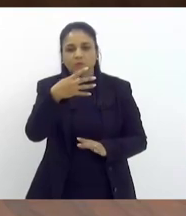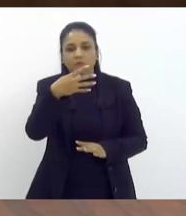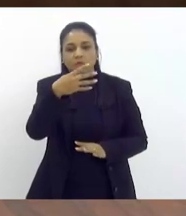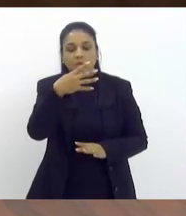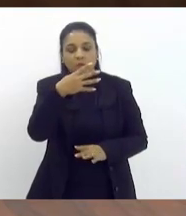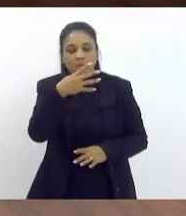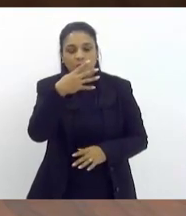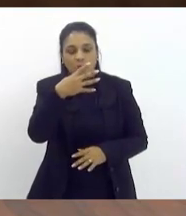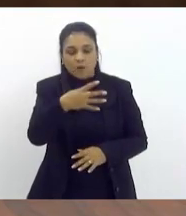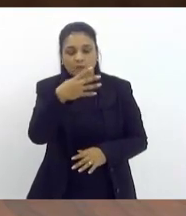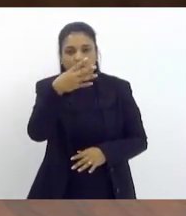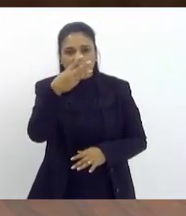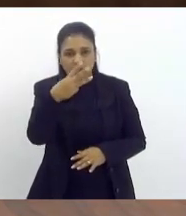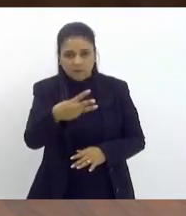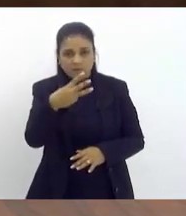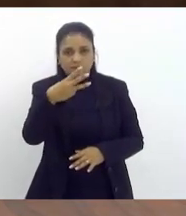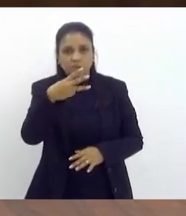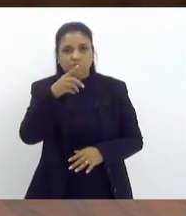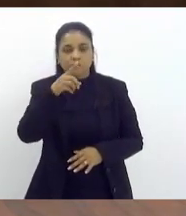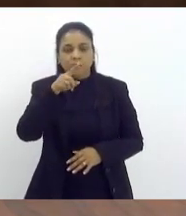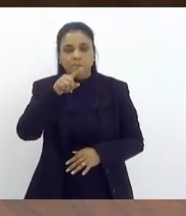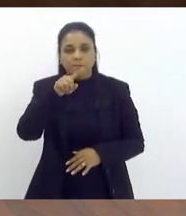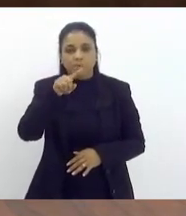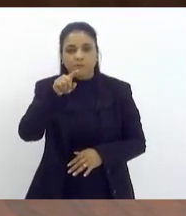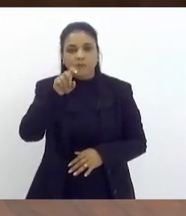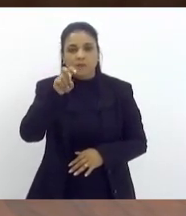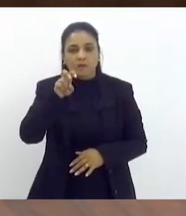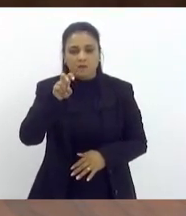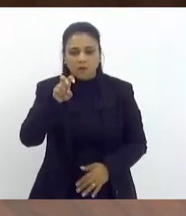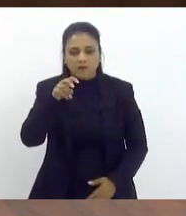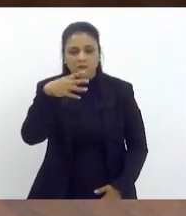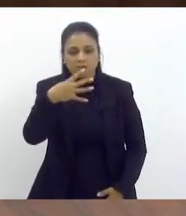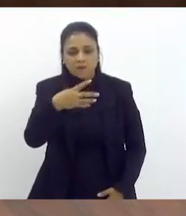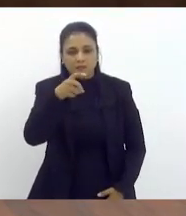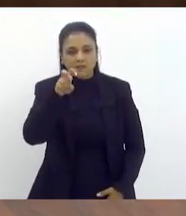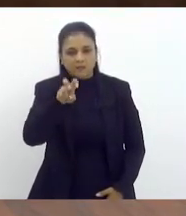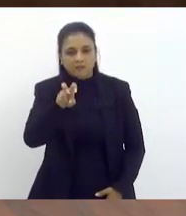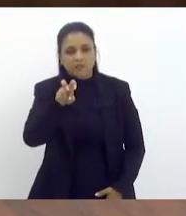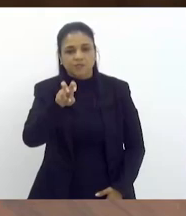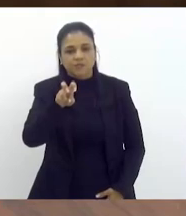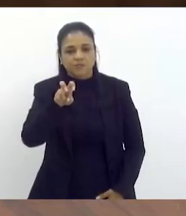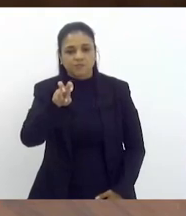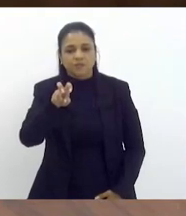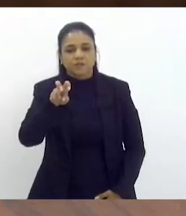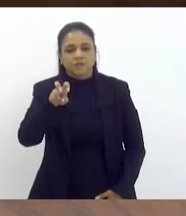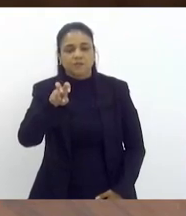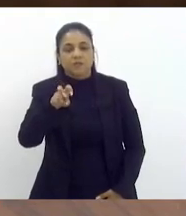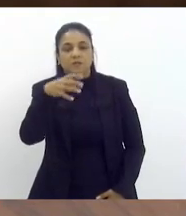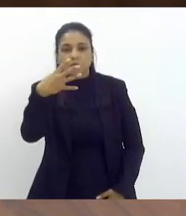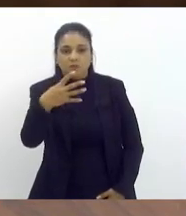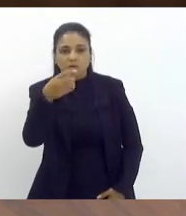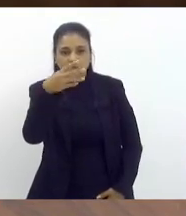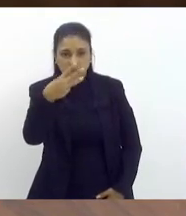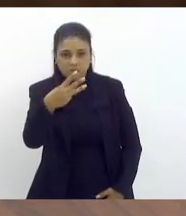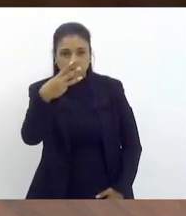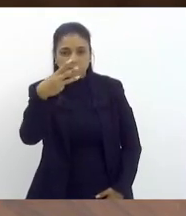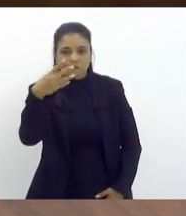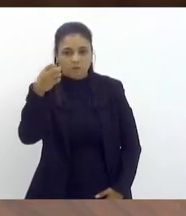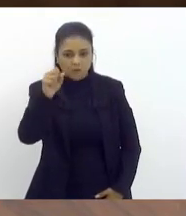43.538 que já com o tempo a polícia militar o corpo de bombeiro